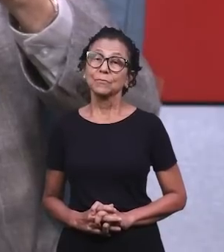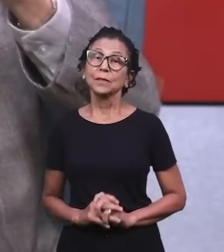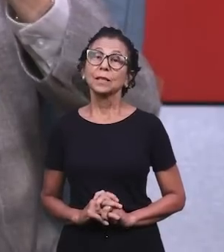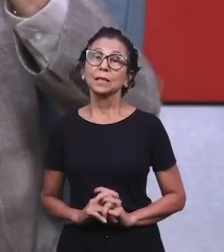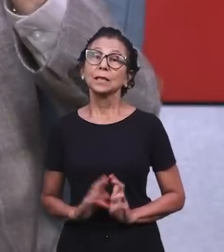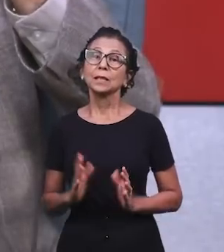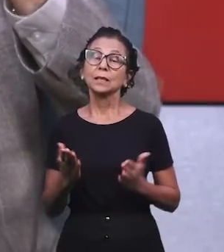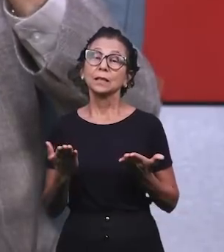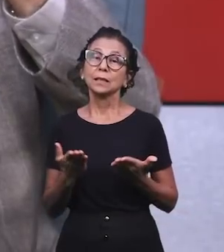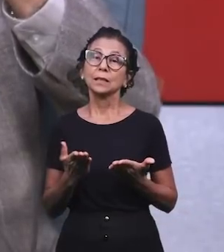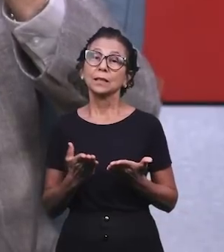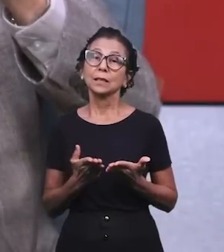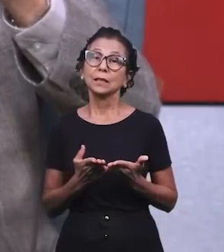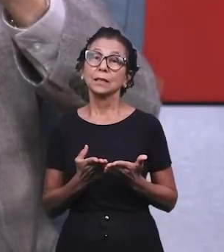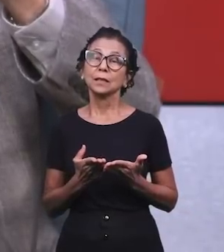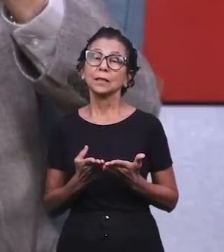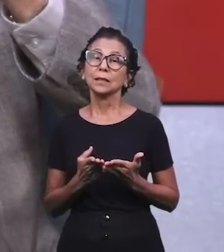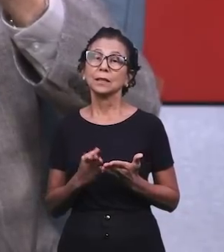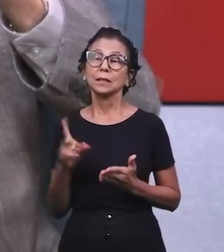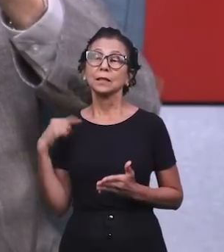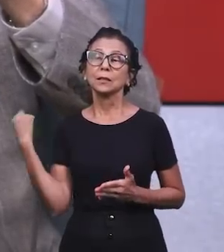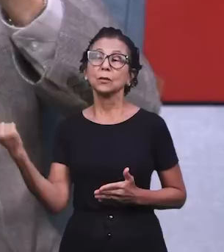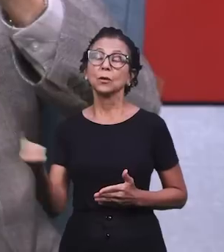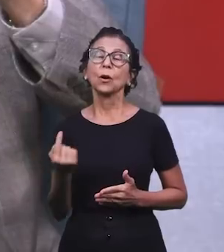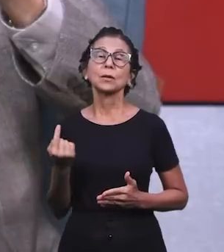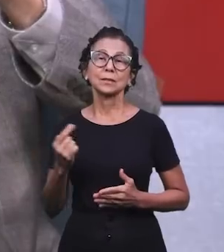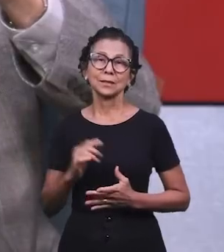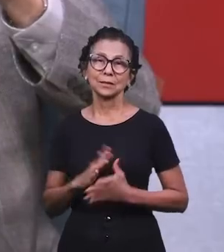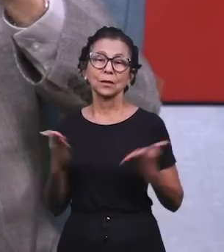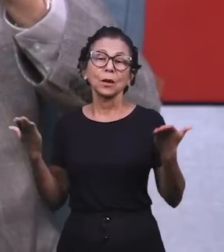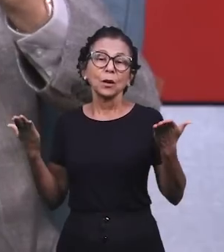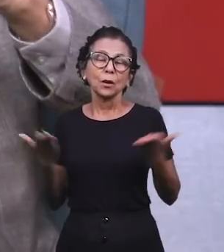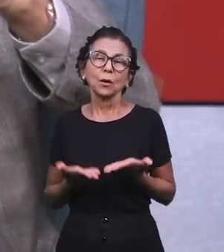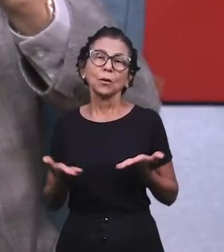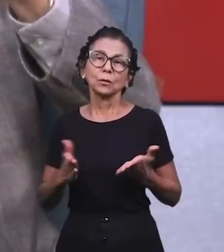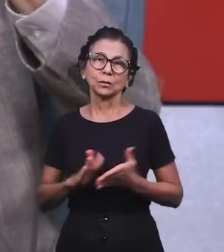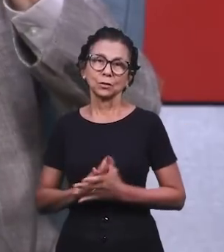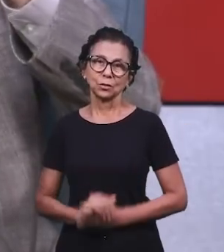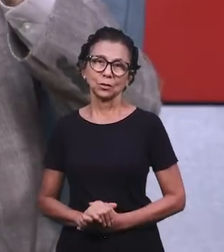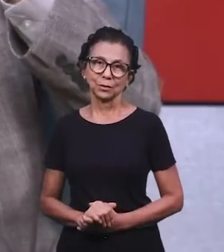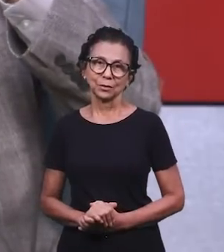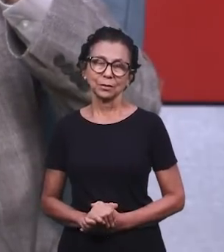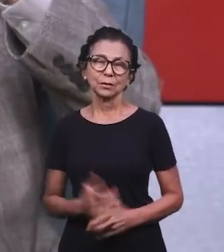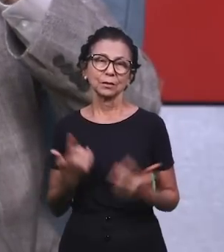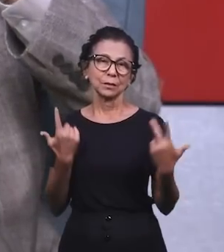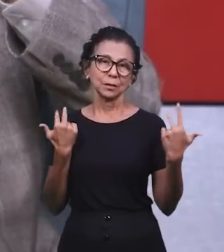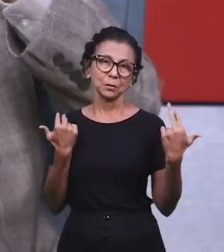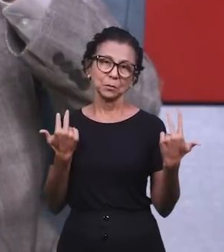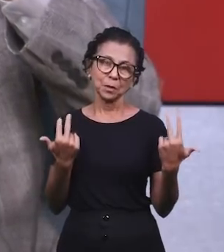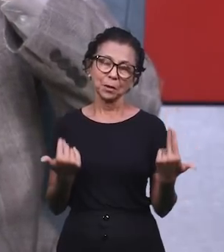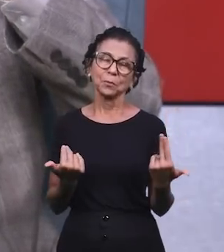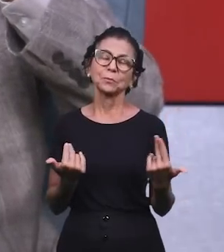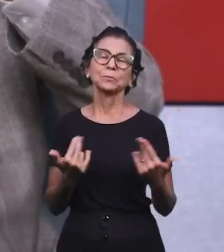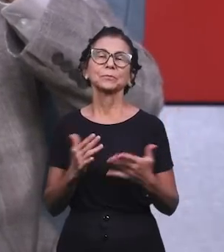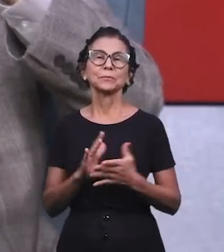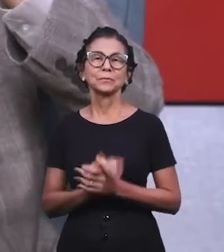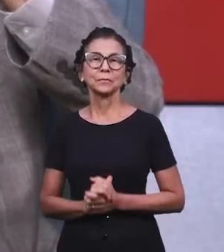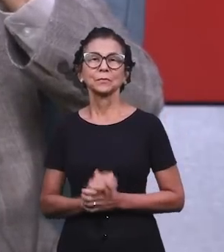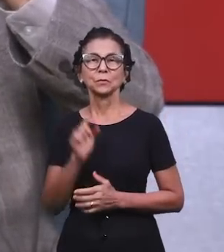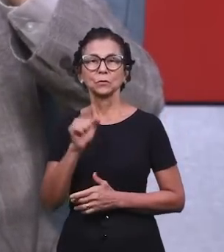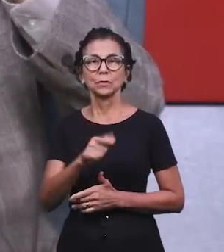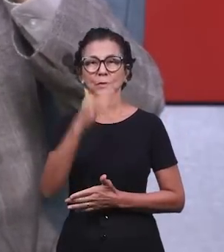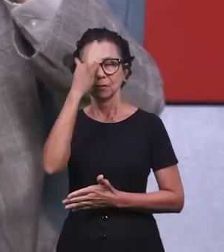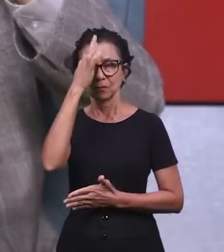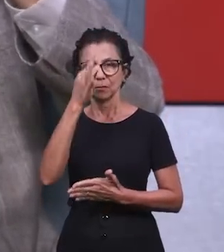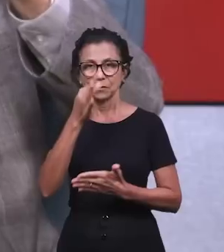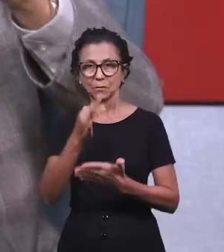esse, daquilo que o Senhor faz na vida do homem quando ele se coloca à disposição do Senhor.